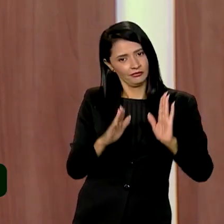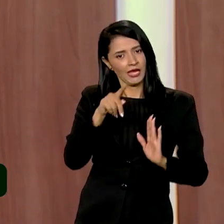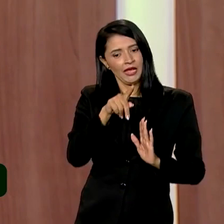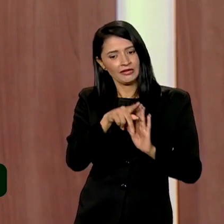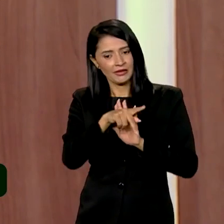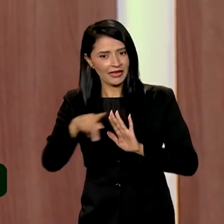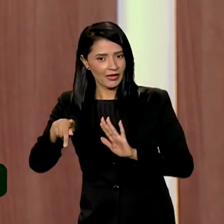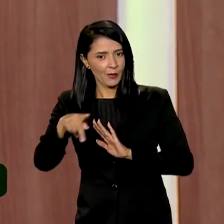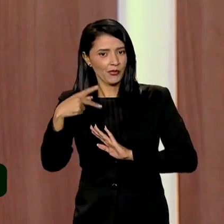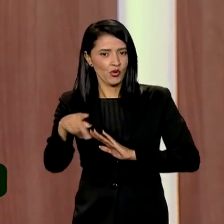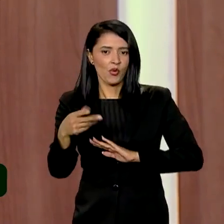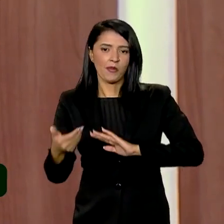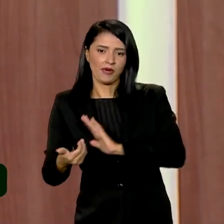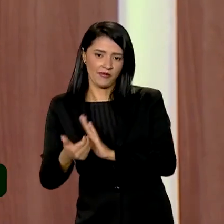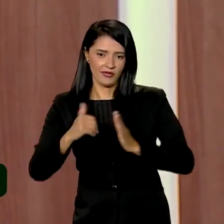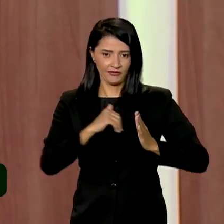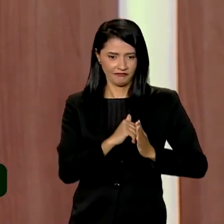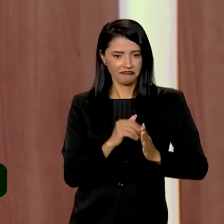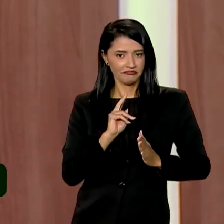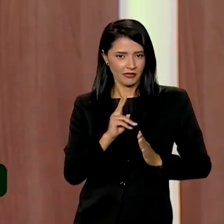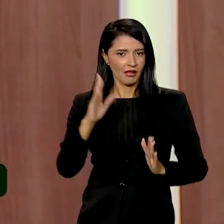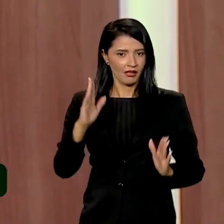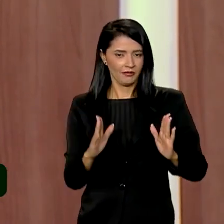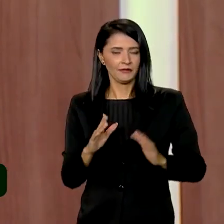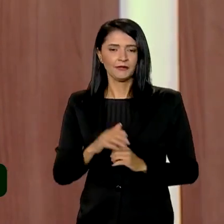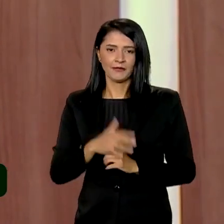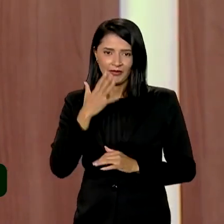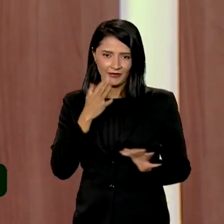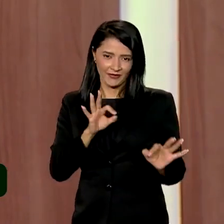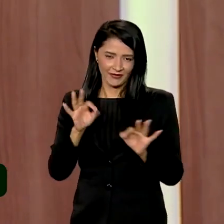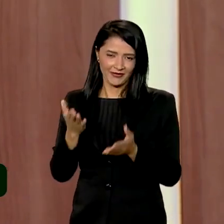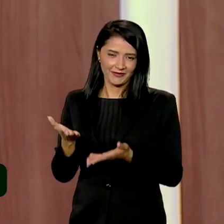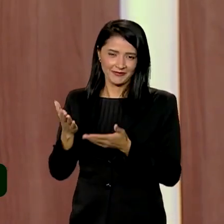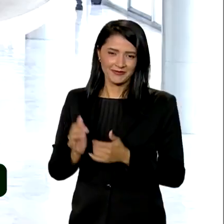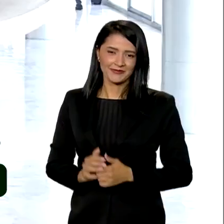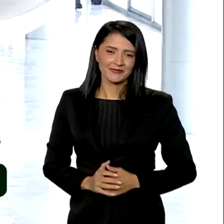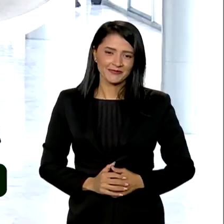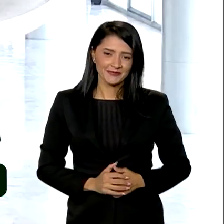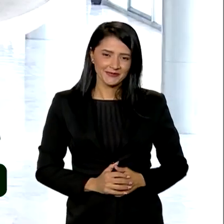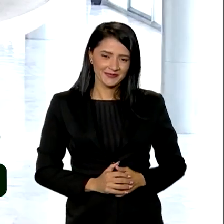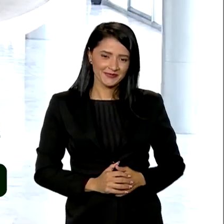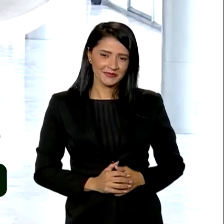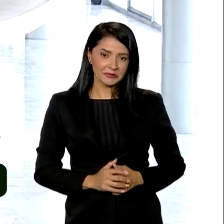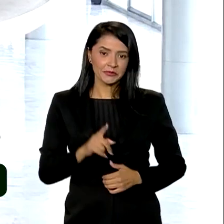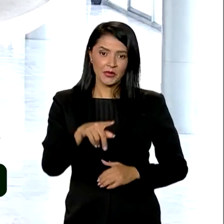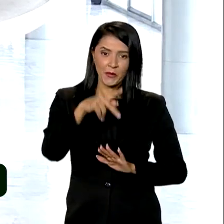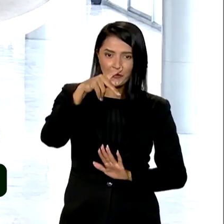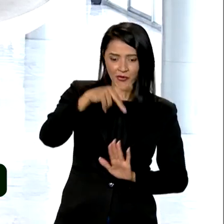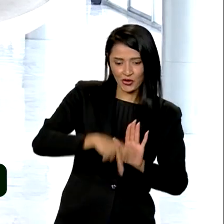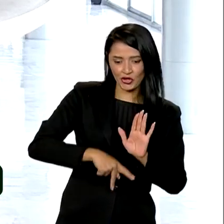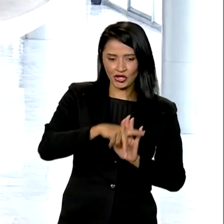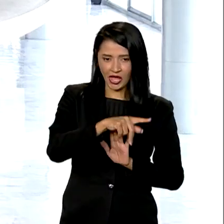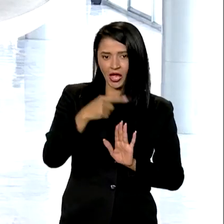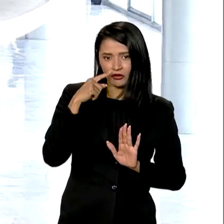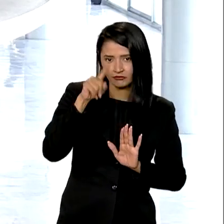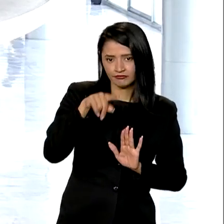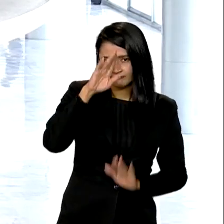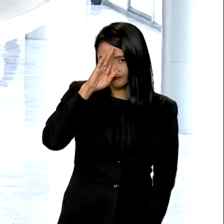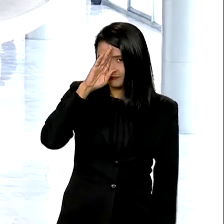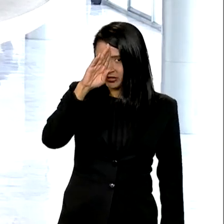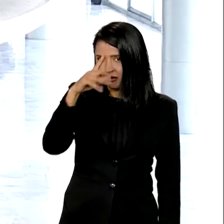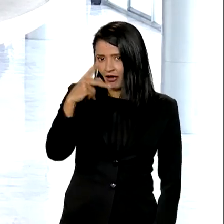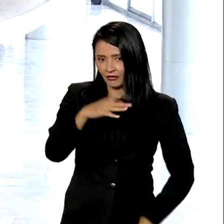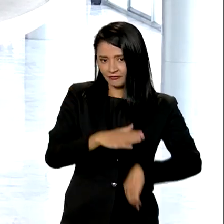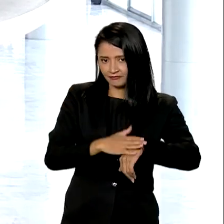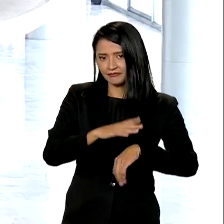mandatos dos atuais presidentes da Câmara e do Senado. Vamos ouvir. Entre os projetos considerados